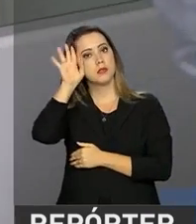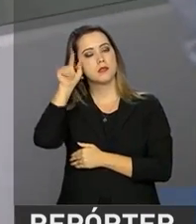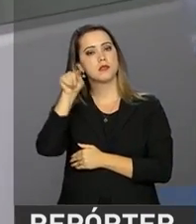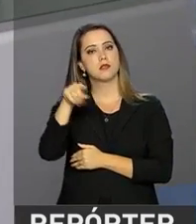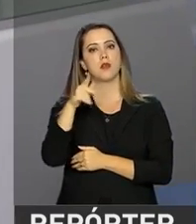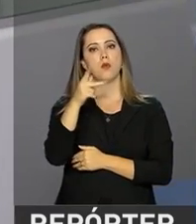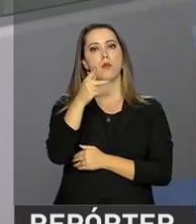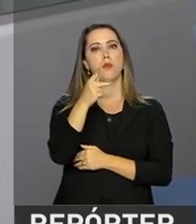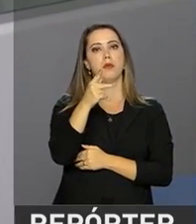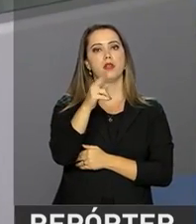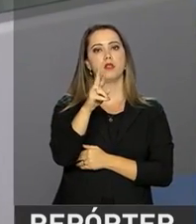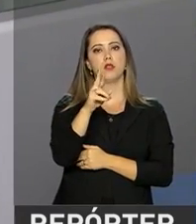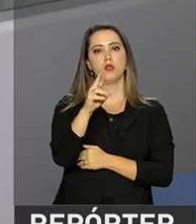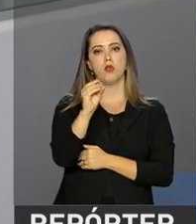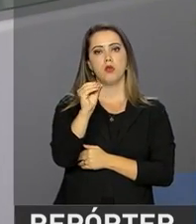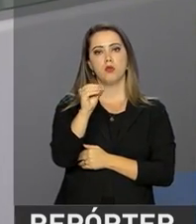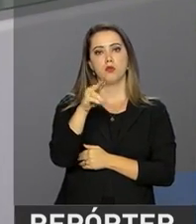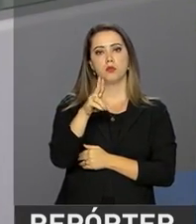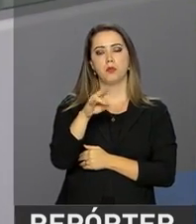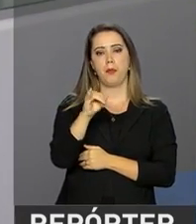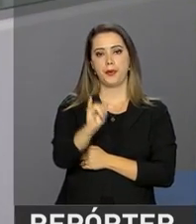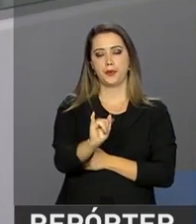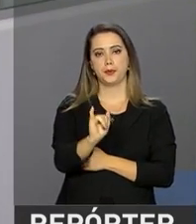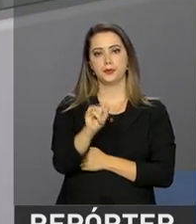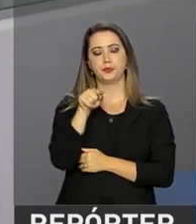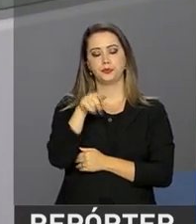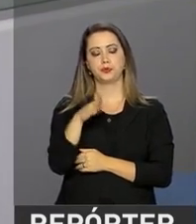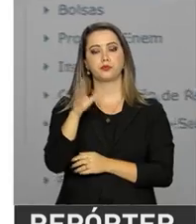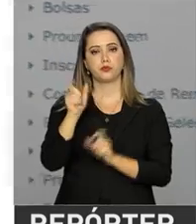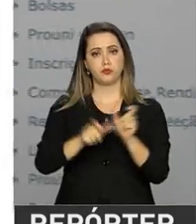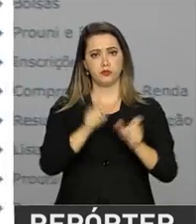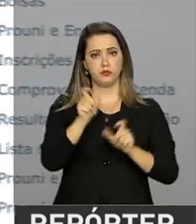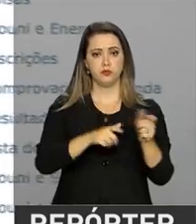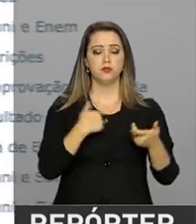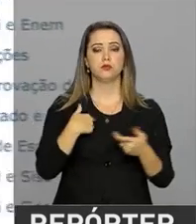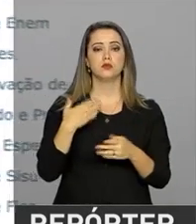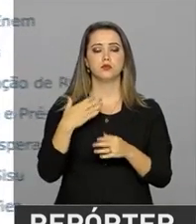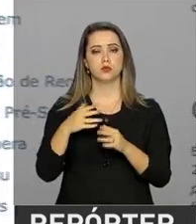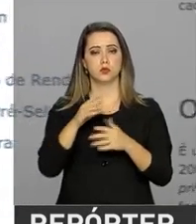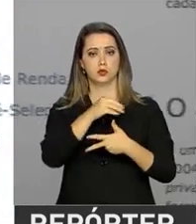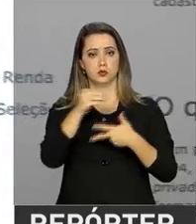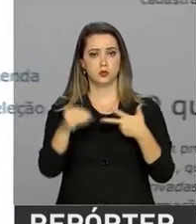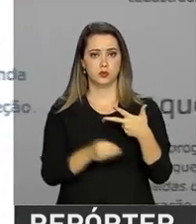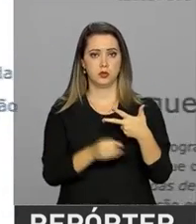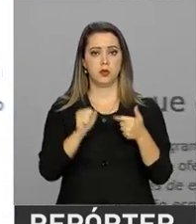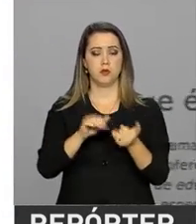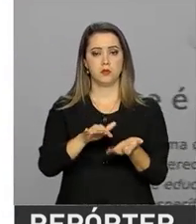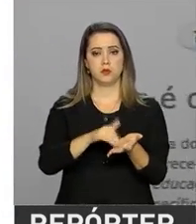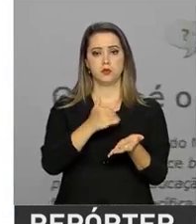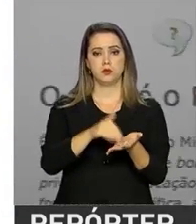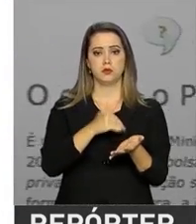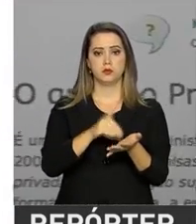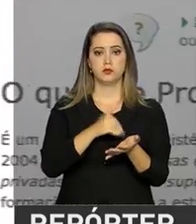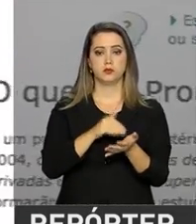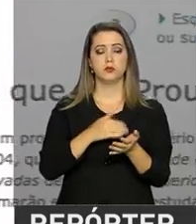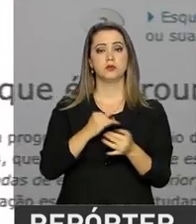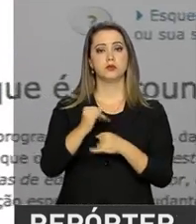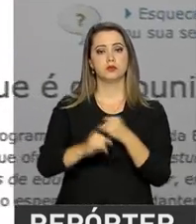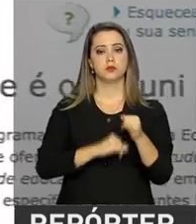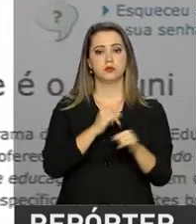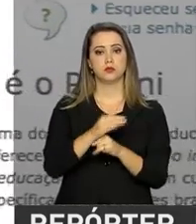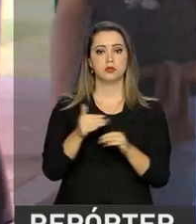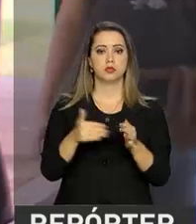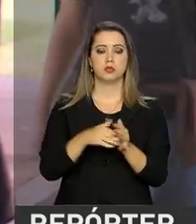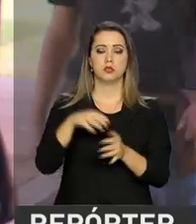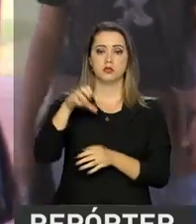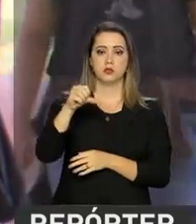para Todos. Estudantes que fizeram o Enem no ano passado podem fazer a inscrição pela internet até o dia 9 de